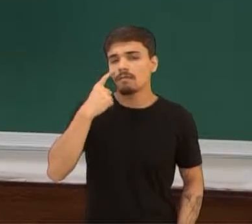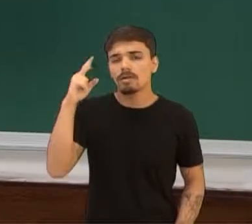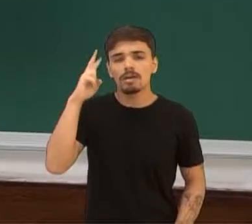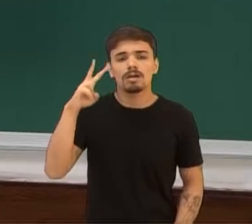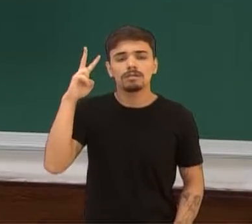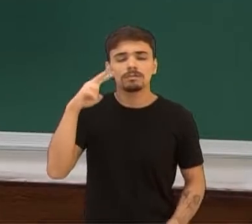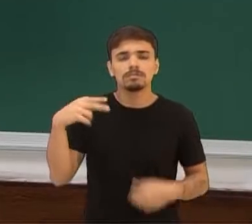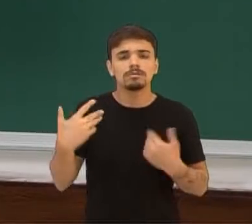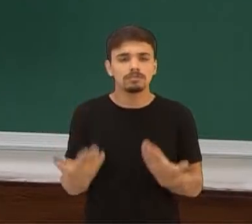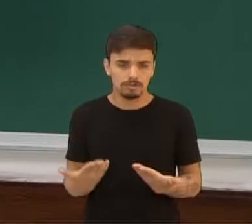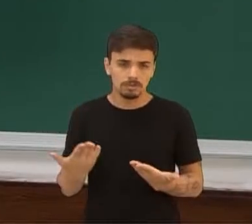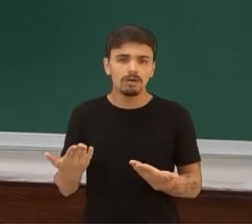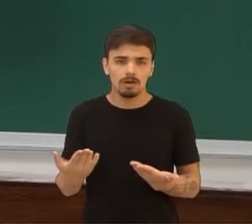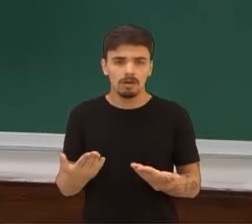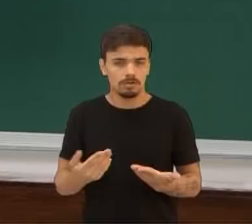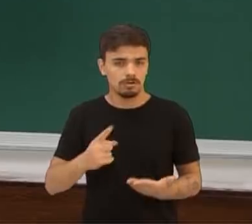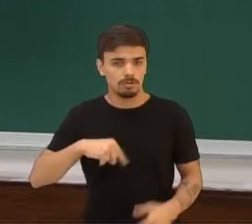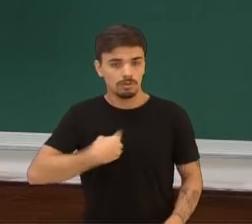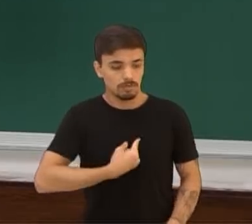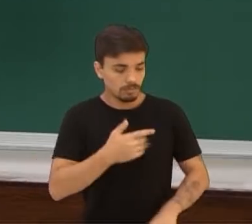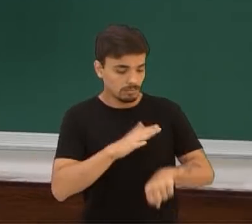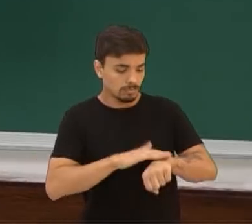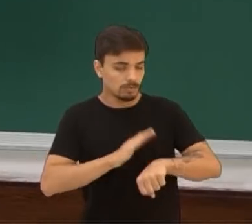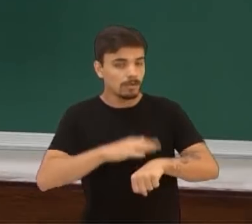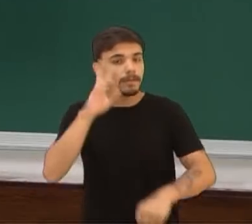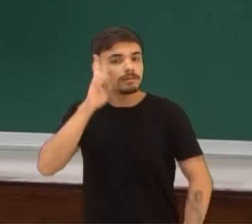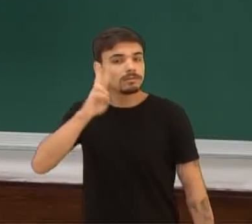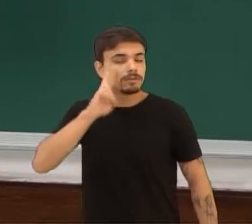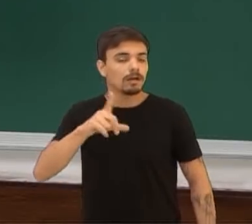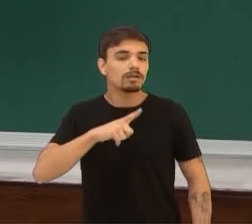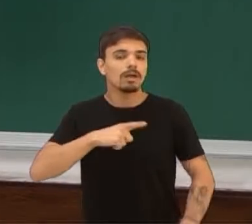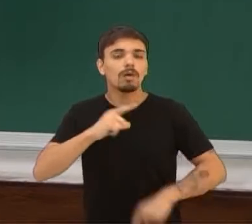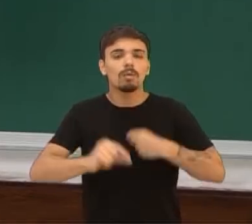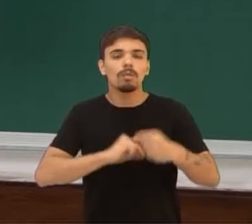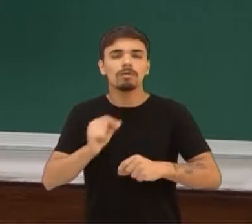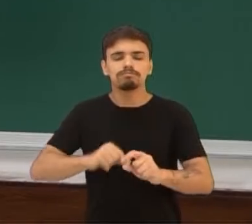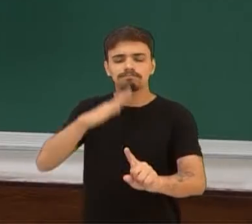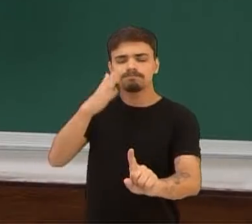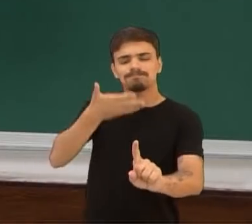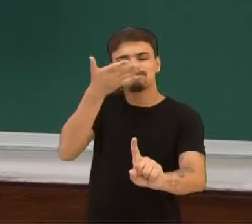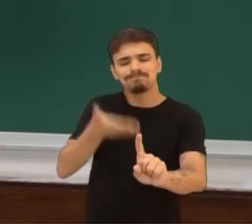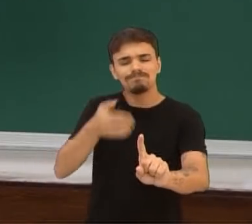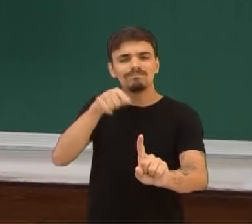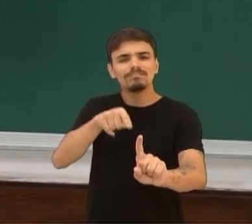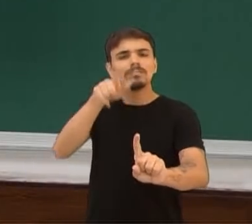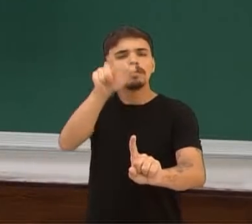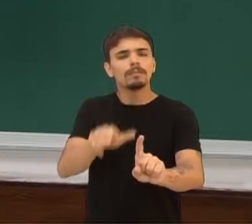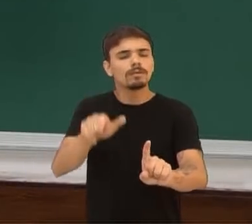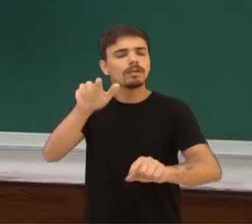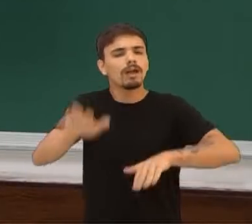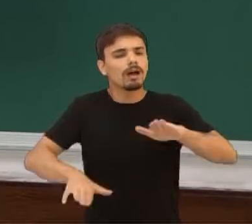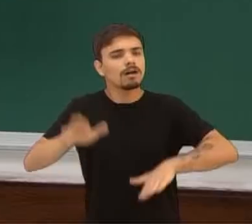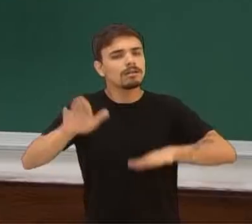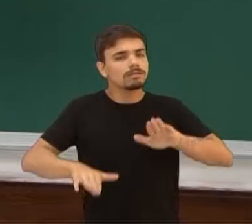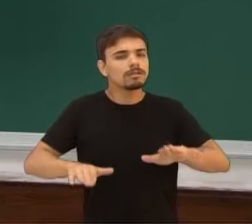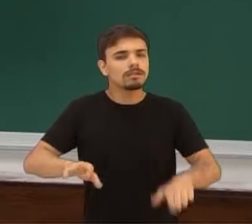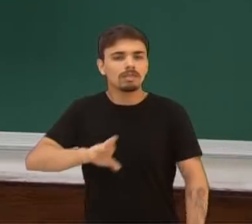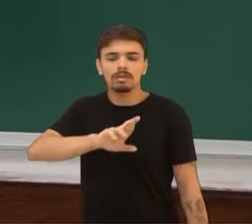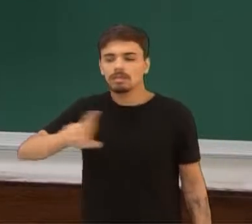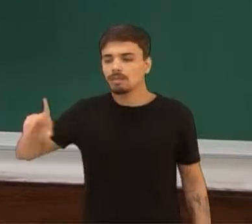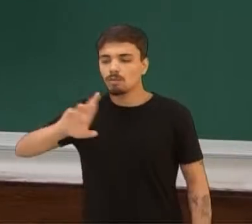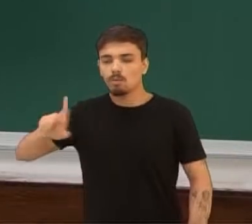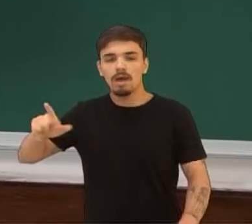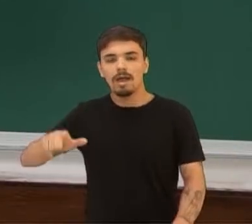história do nosso tempo, ela vai privilegiar indivíduos que às vezes não estão numa